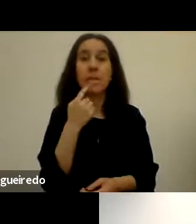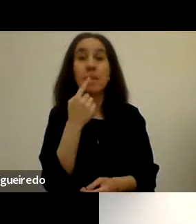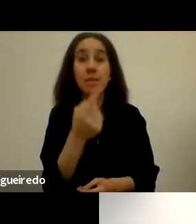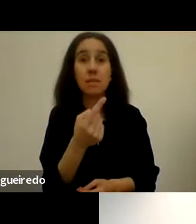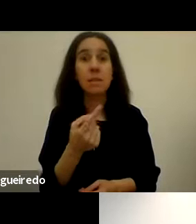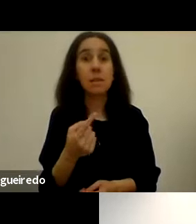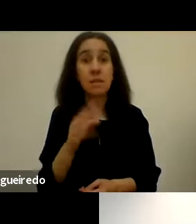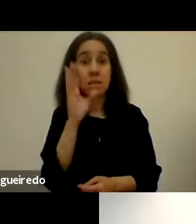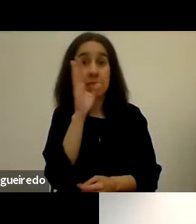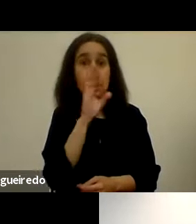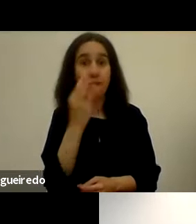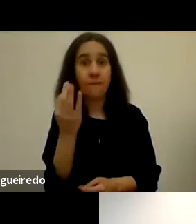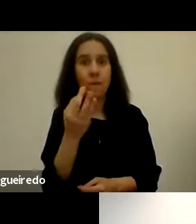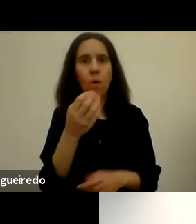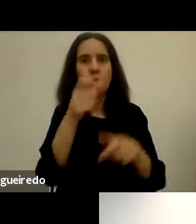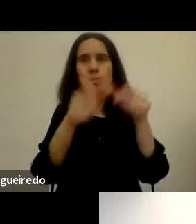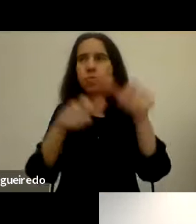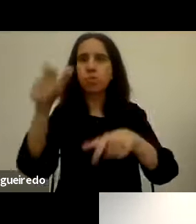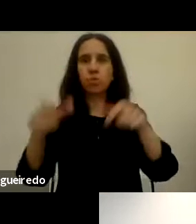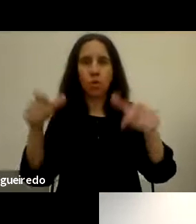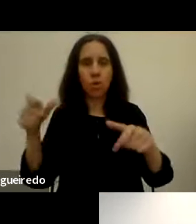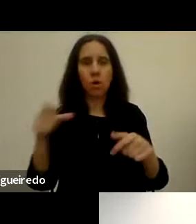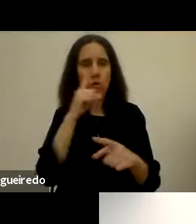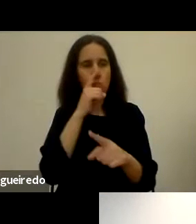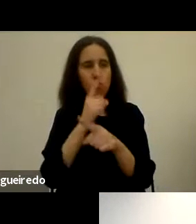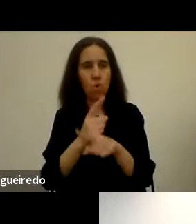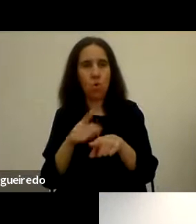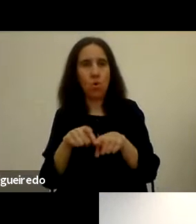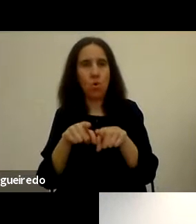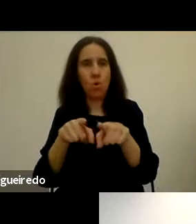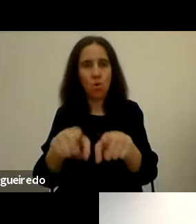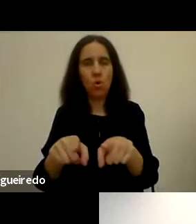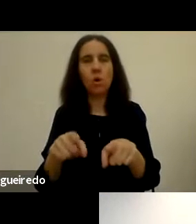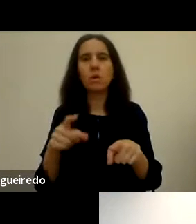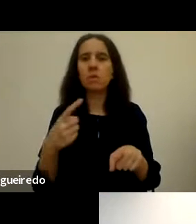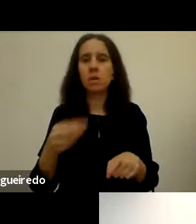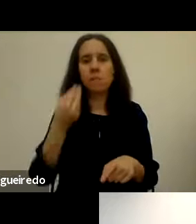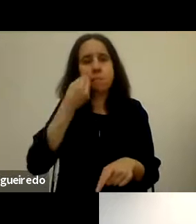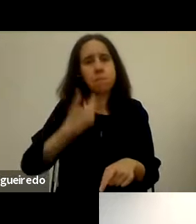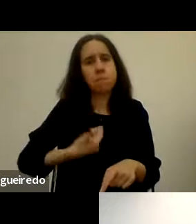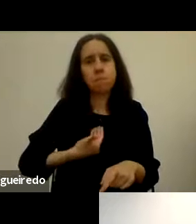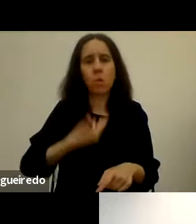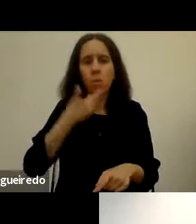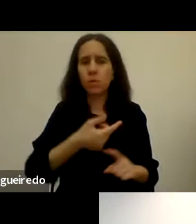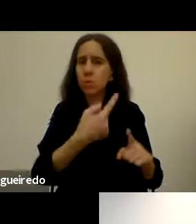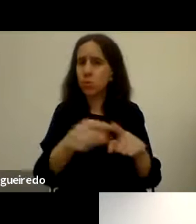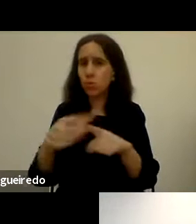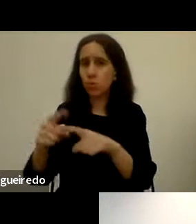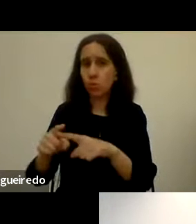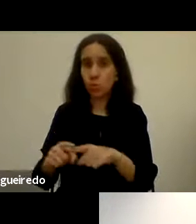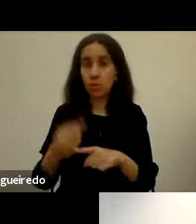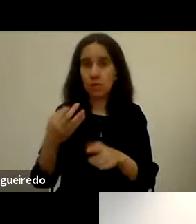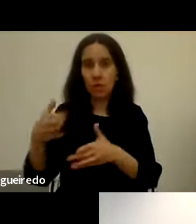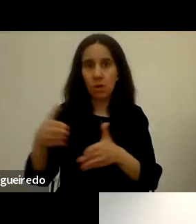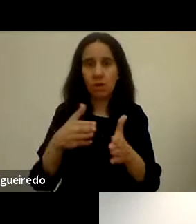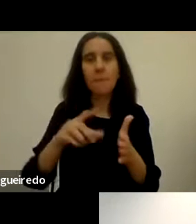que se tivermos pessoas que estão alinhadas, que estão diversas nas suas competências e orientadas,